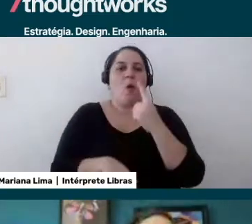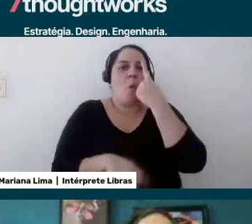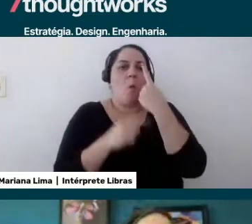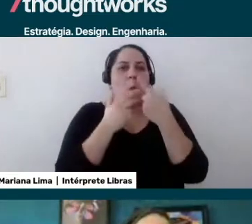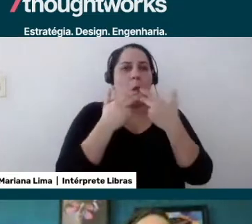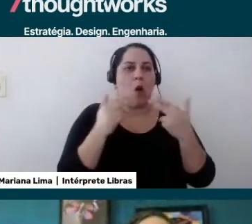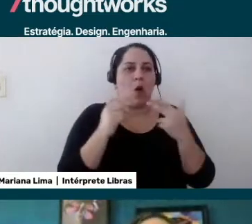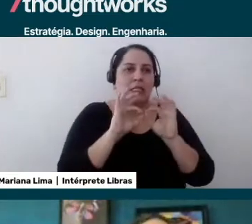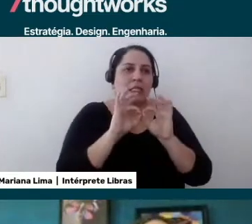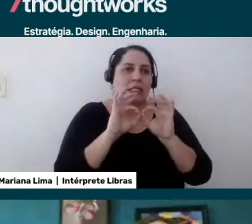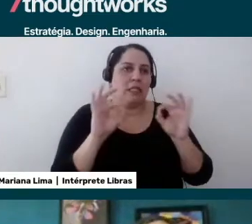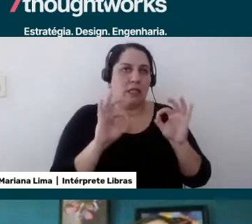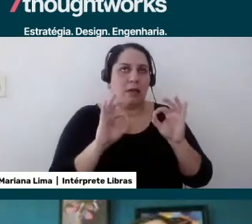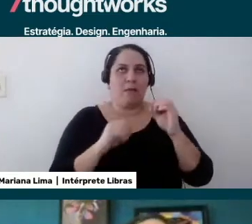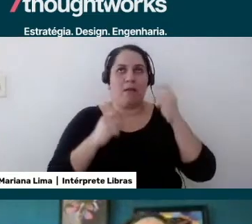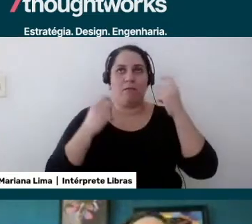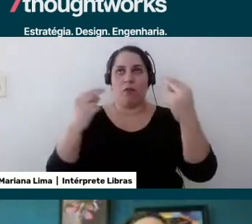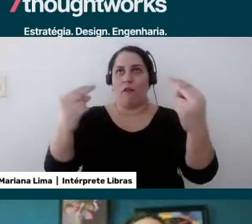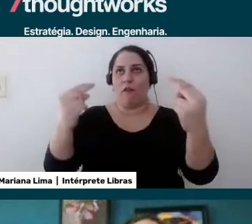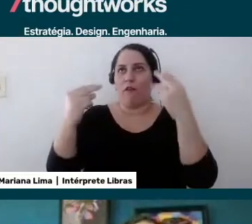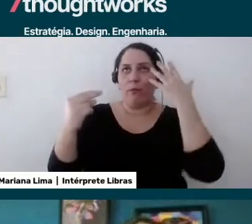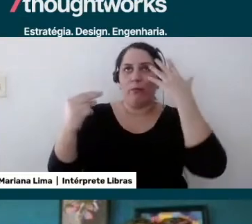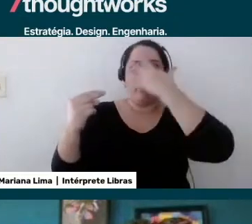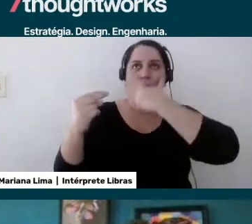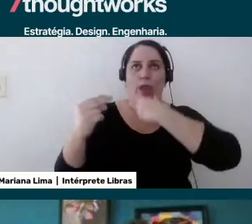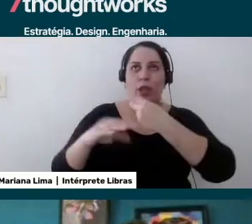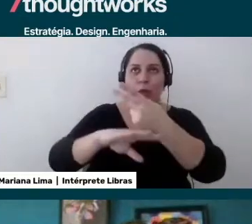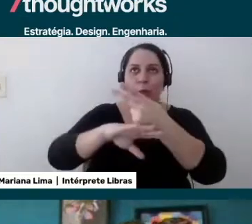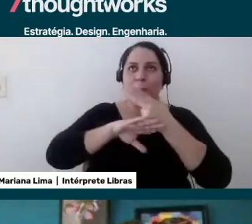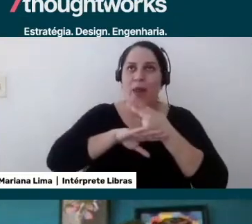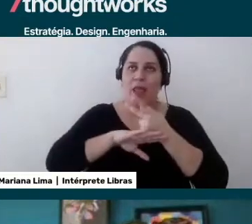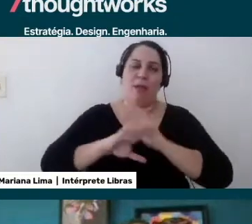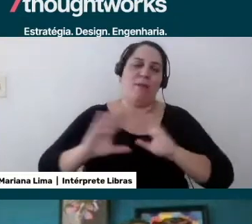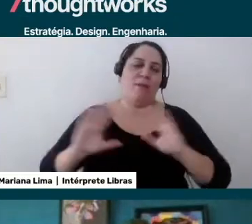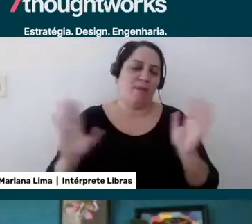sobre uma ação para ganhar prêmio, ou sobre ali, sempre foi como